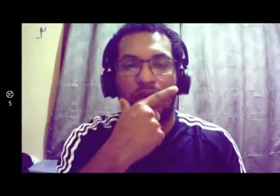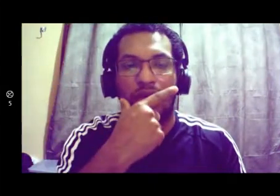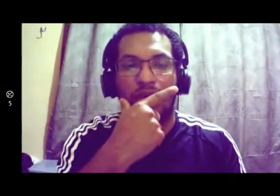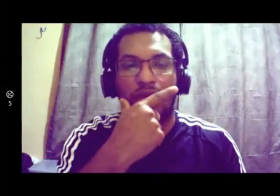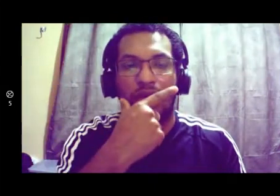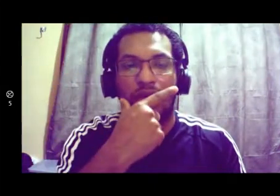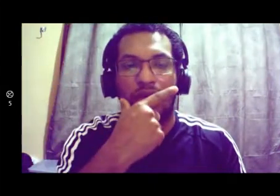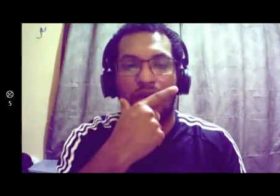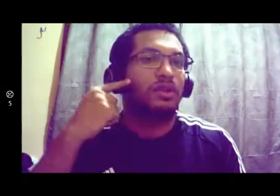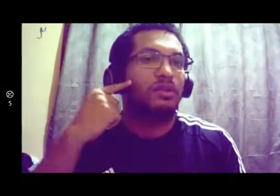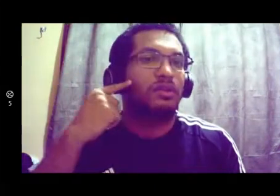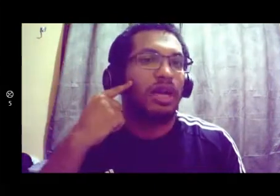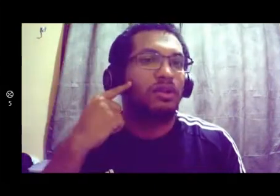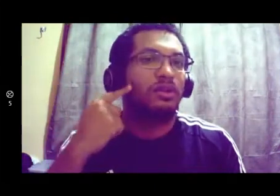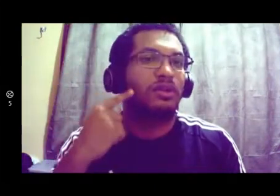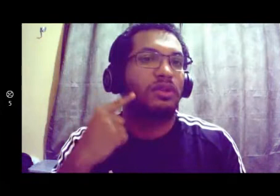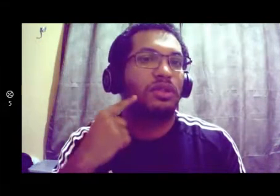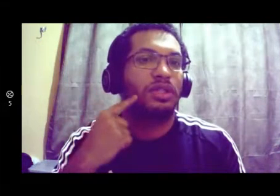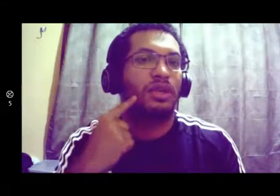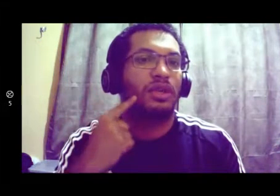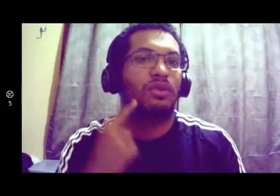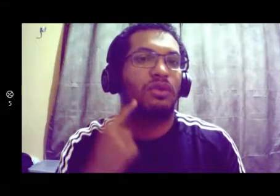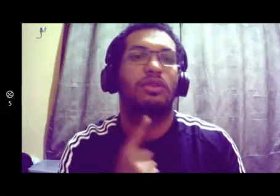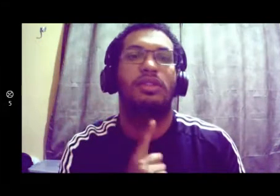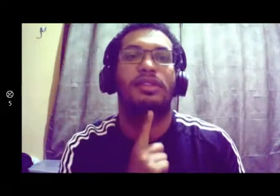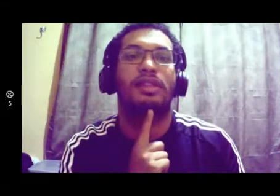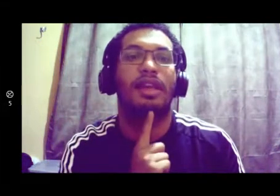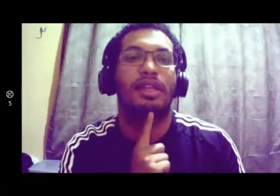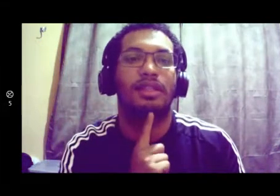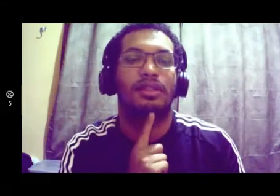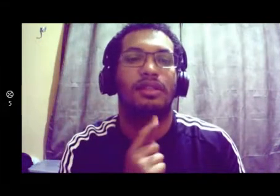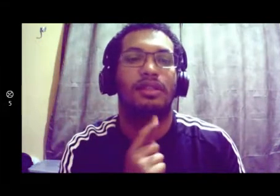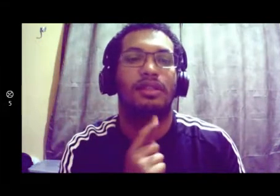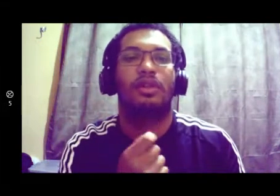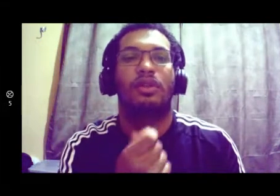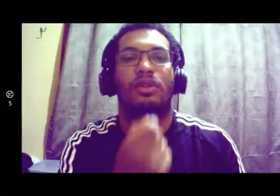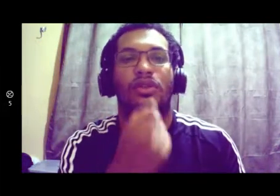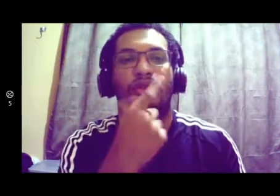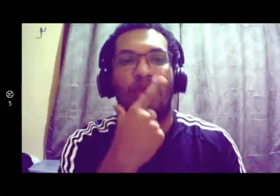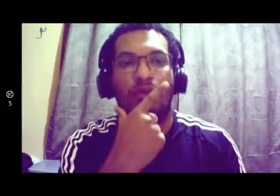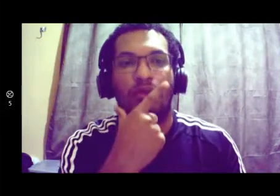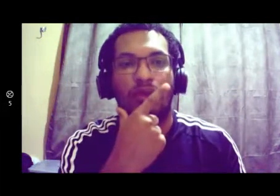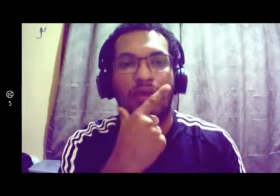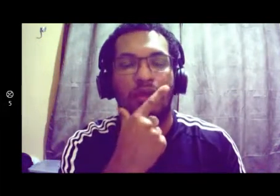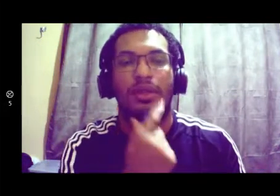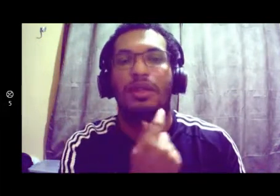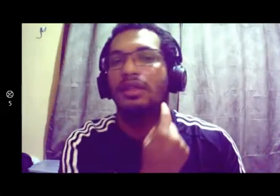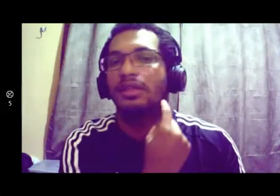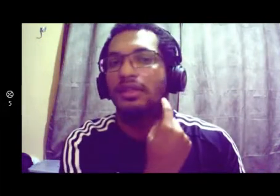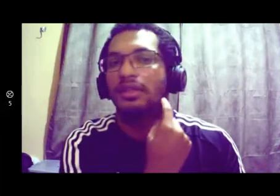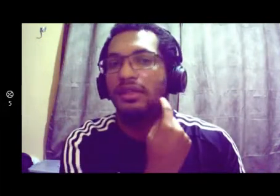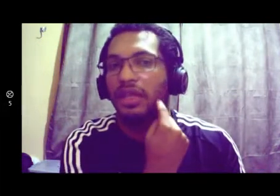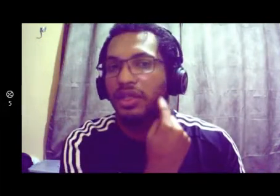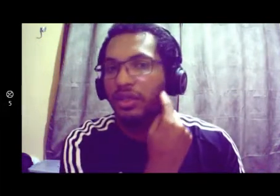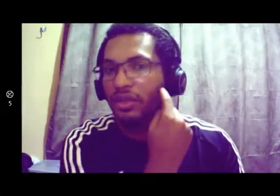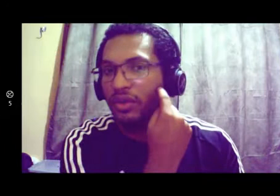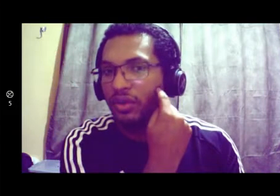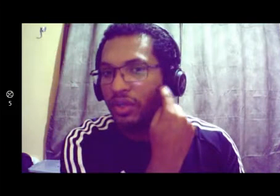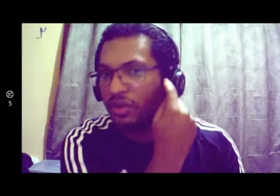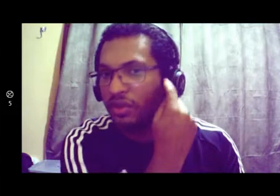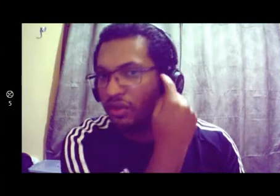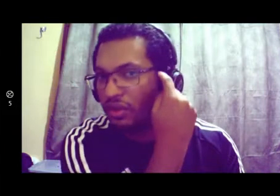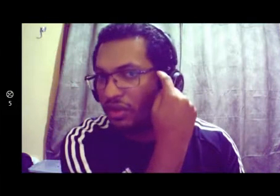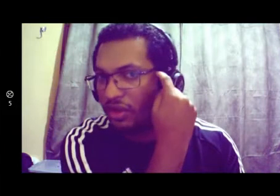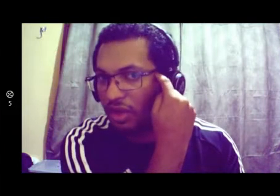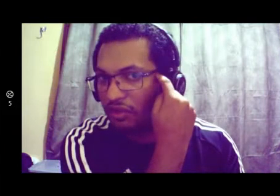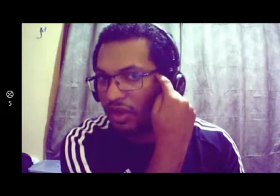remédio. Aí faz assim, 4, 5, 6, toma outro remédio. 7,